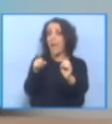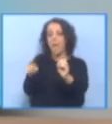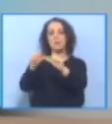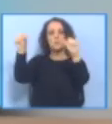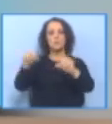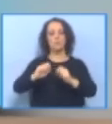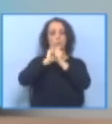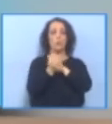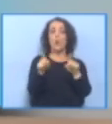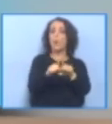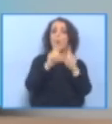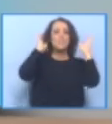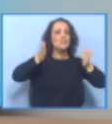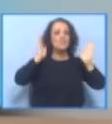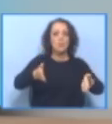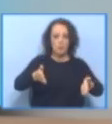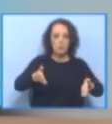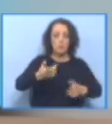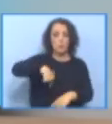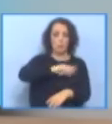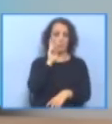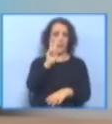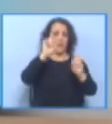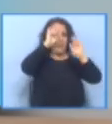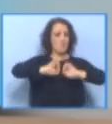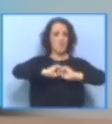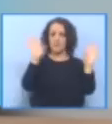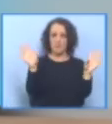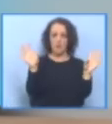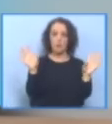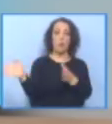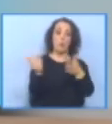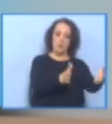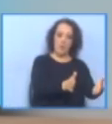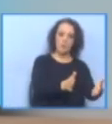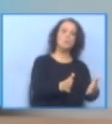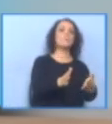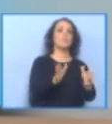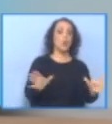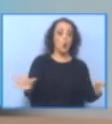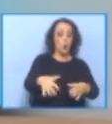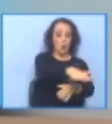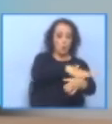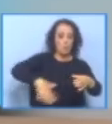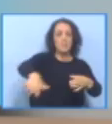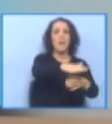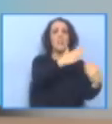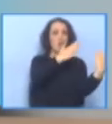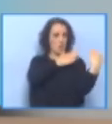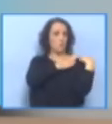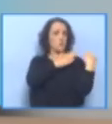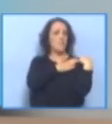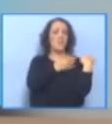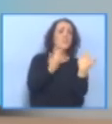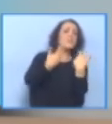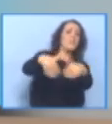das estradas, nós podemos ver muito claramente que há uma responsabilização de toda a comunidade que foi deixada